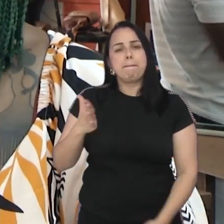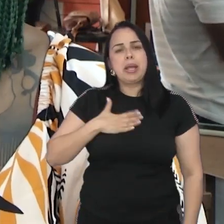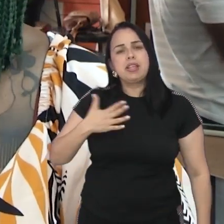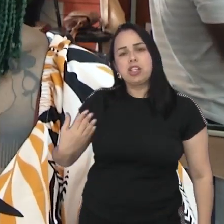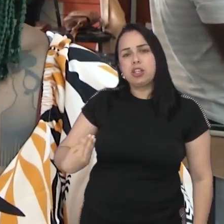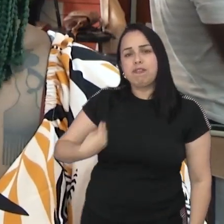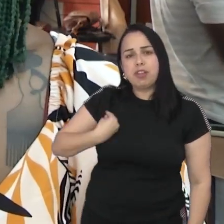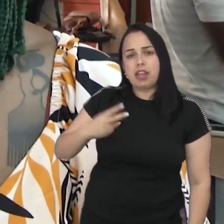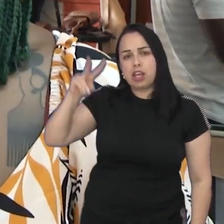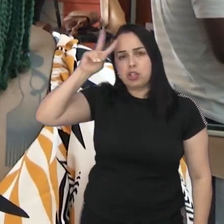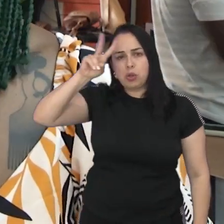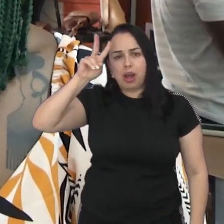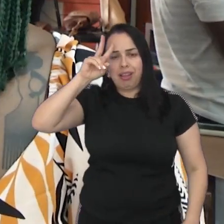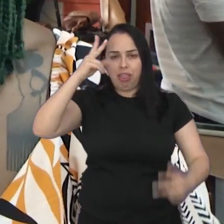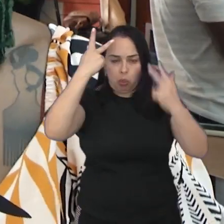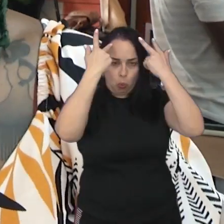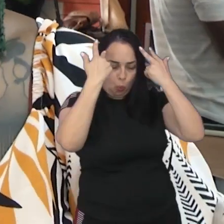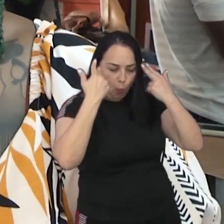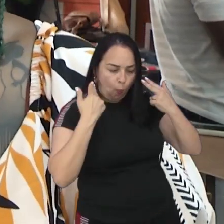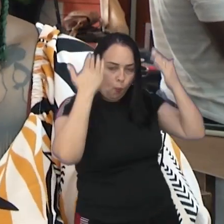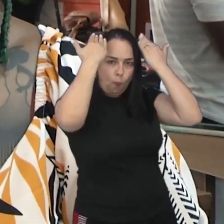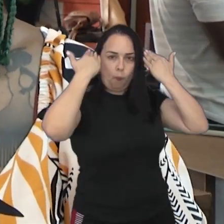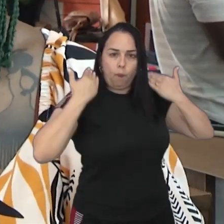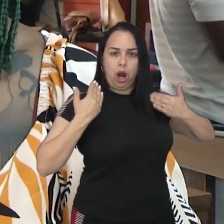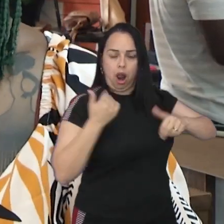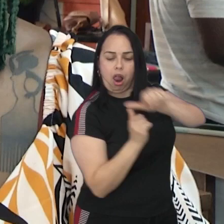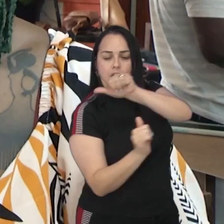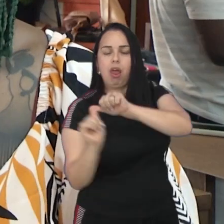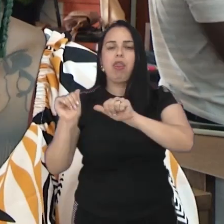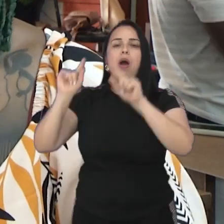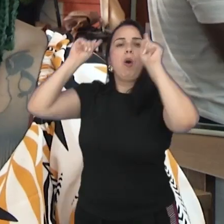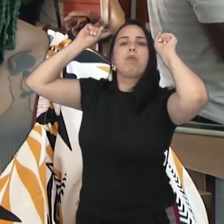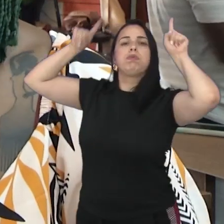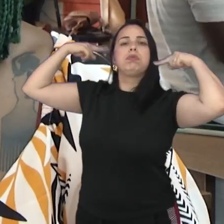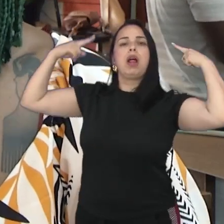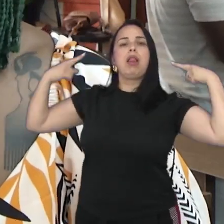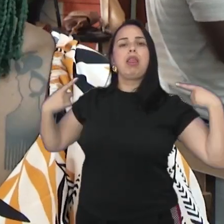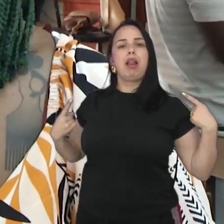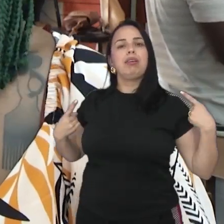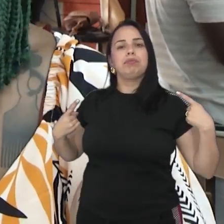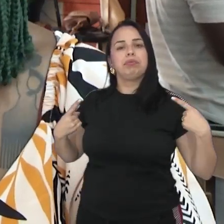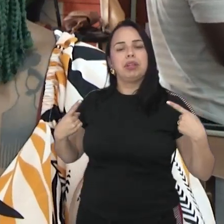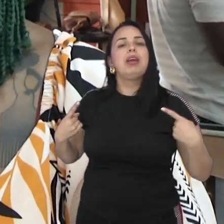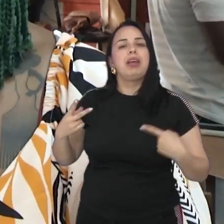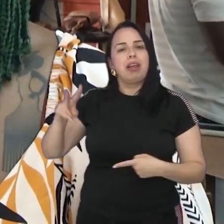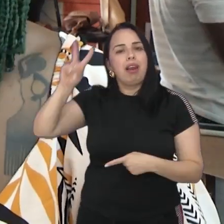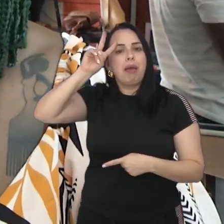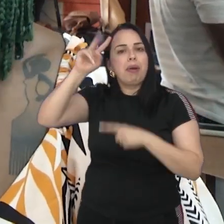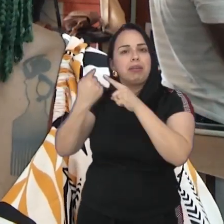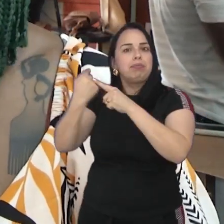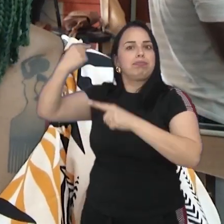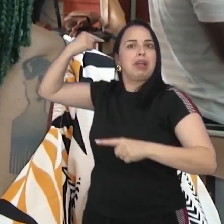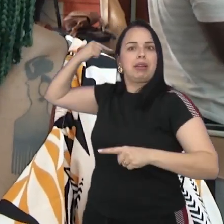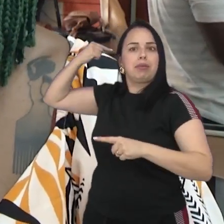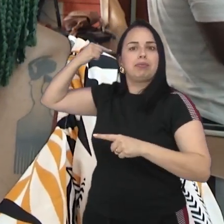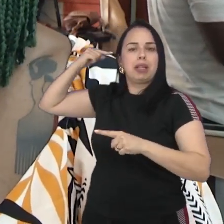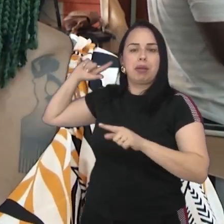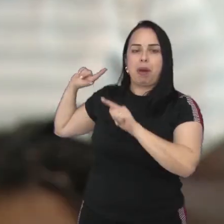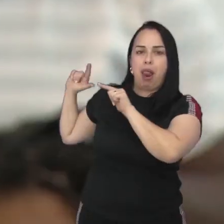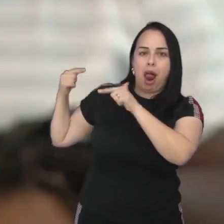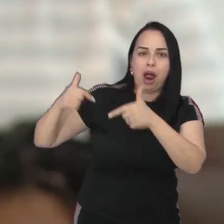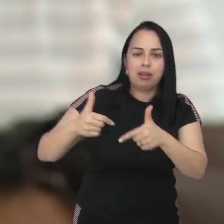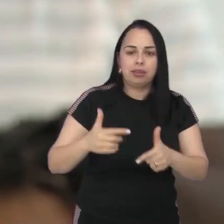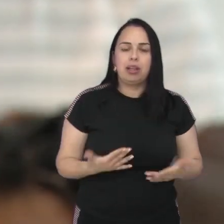nossa história. E aí paramos com essa coisa de querer alisar, de querer ser aquilo que a gente não é. E fomos no resgate da nossa